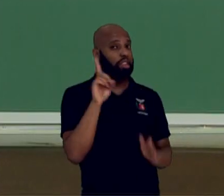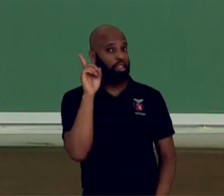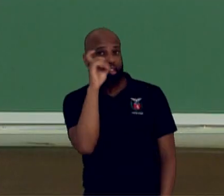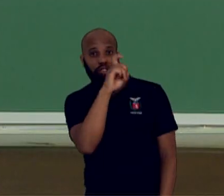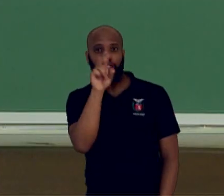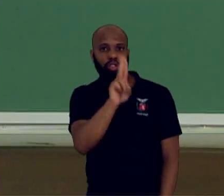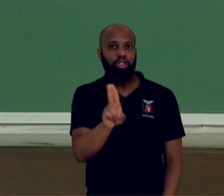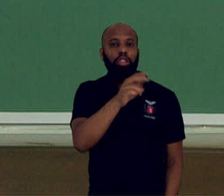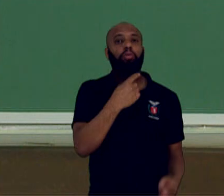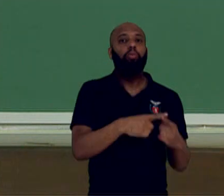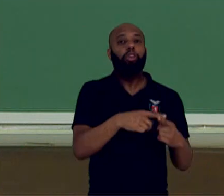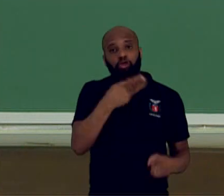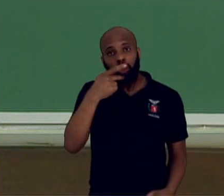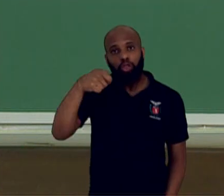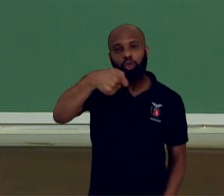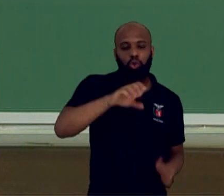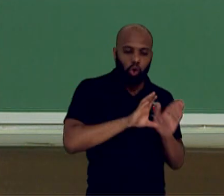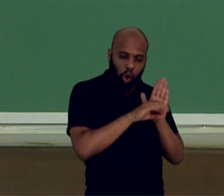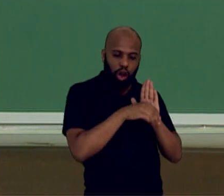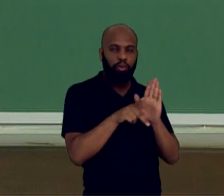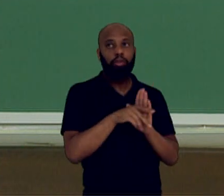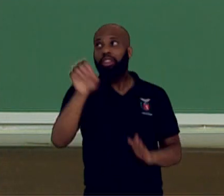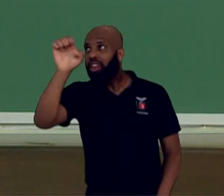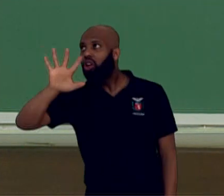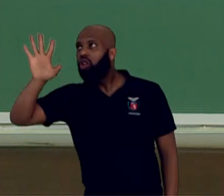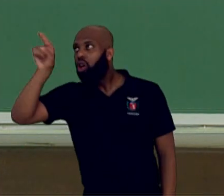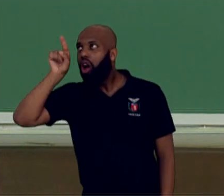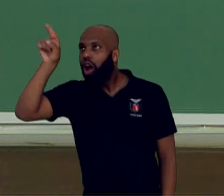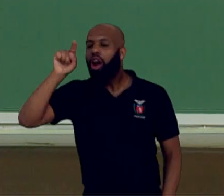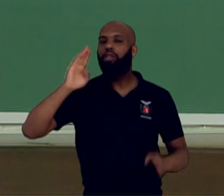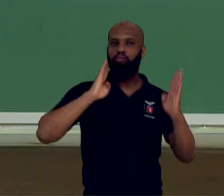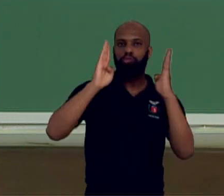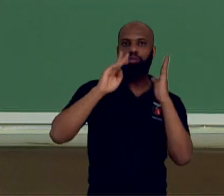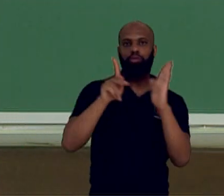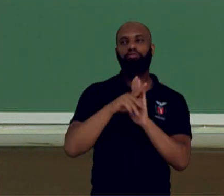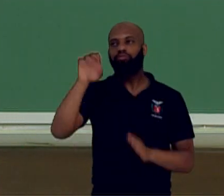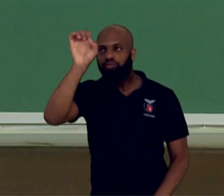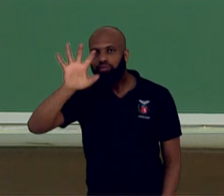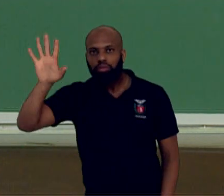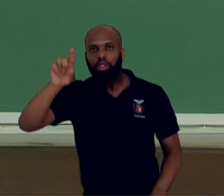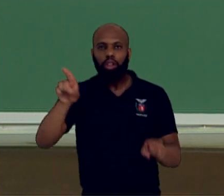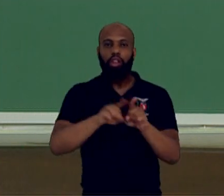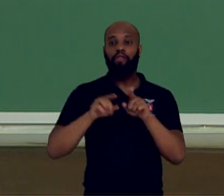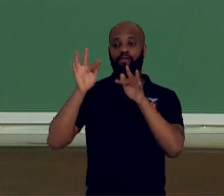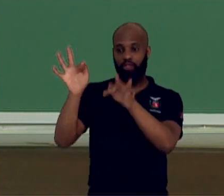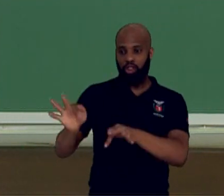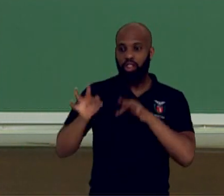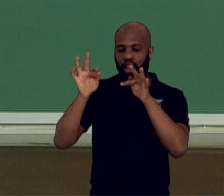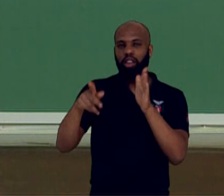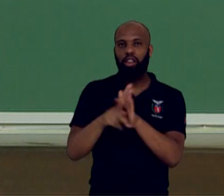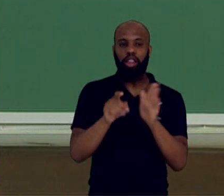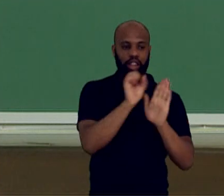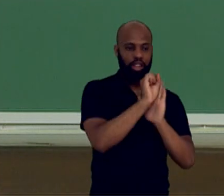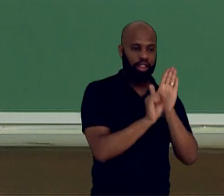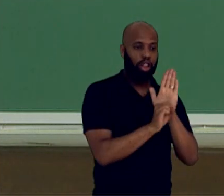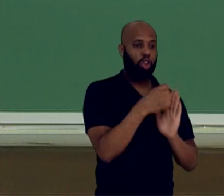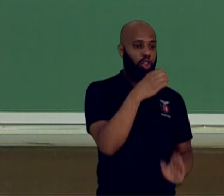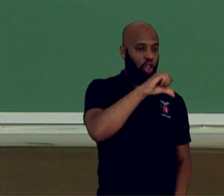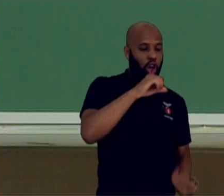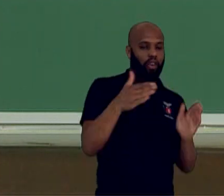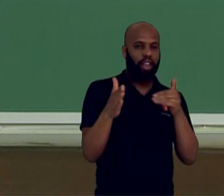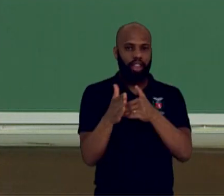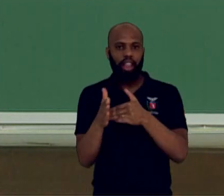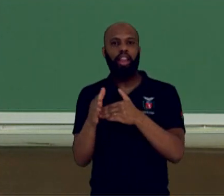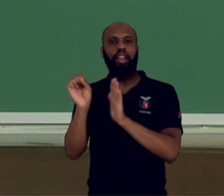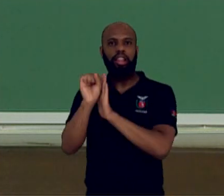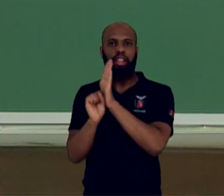utilizar, porque nós estamos falando de um conceito lá da Europa, lá do período europeu, um período de feudalismo do século IX até o século XV, como vocês estão